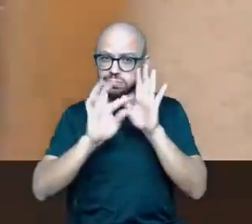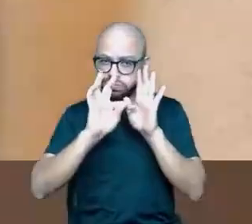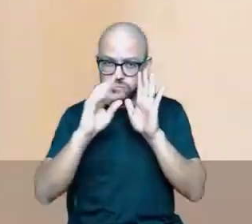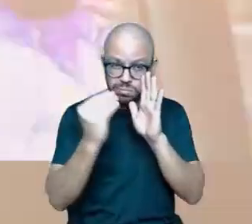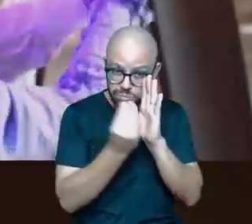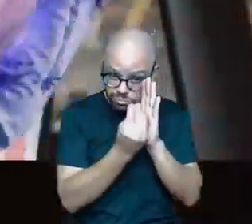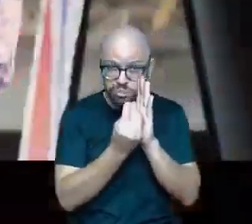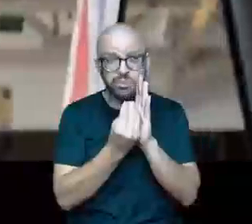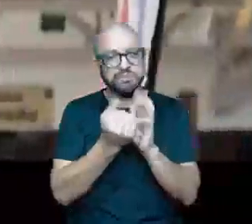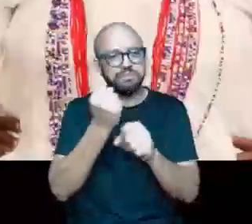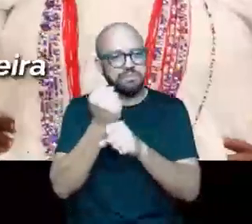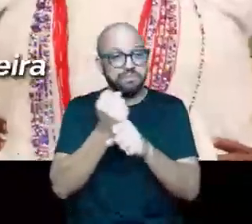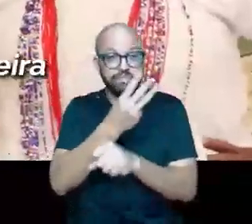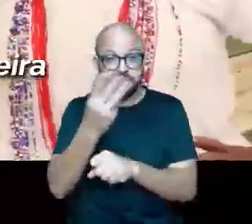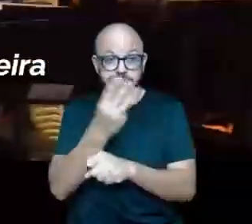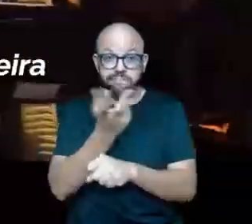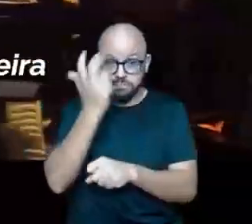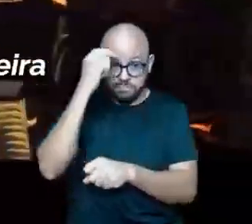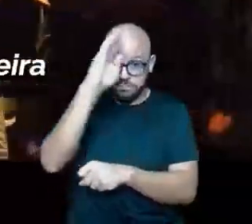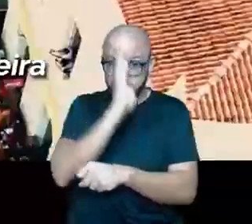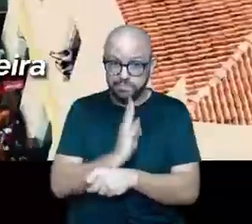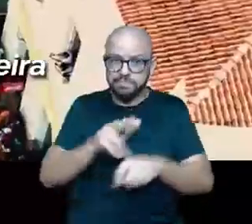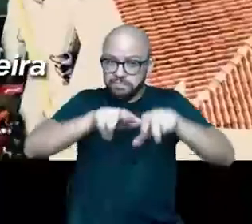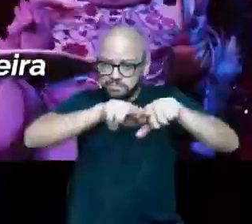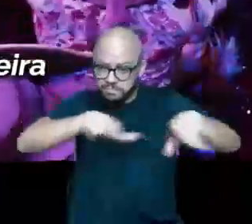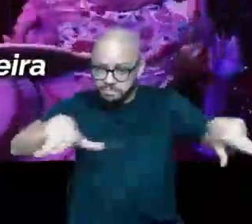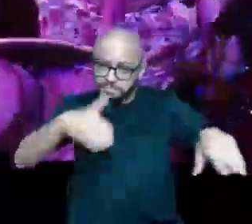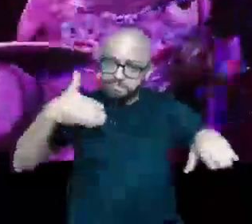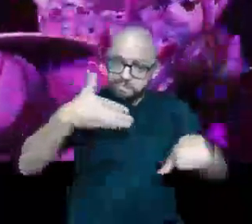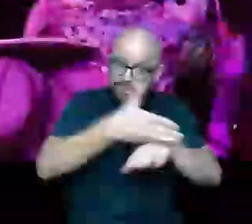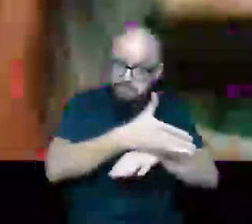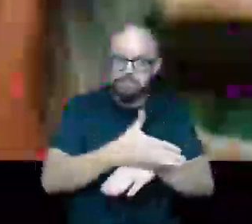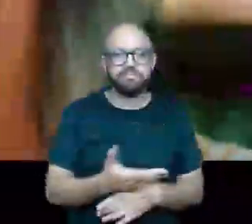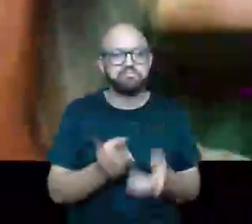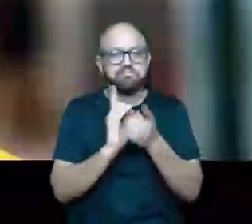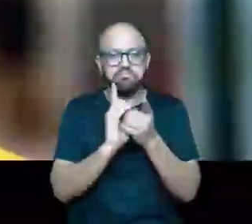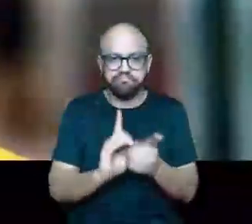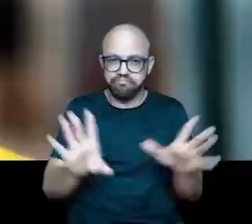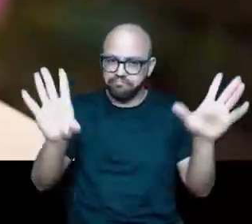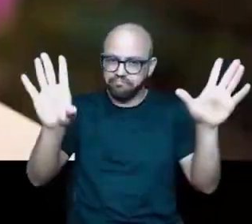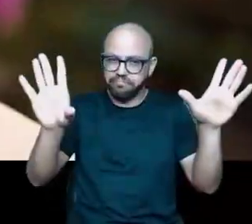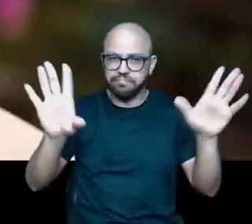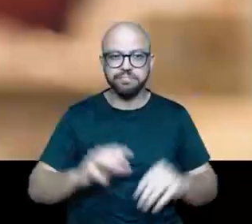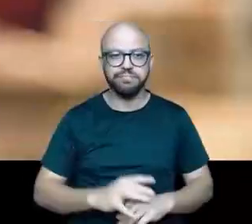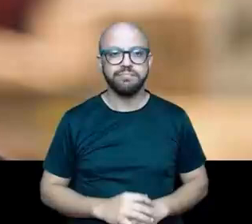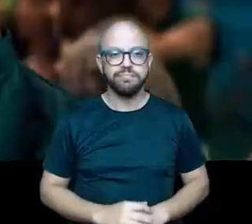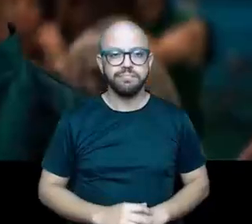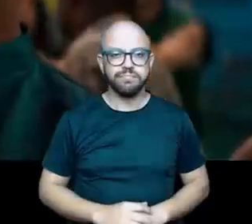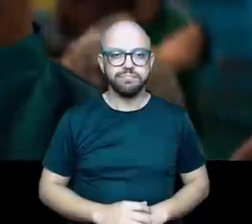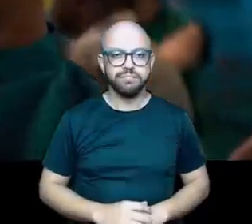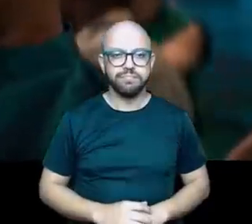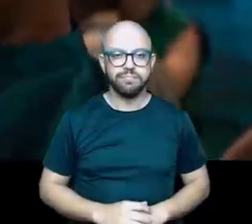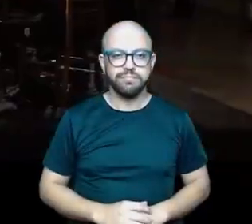vidas. Lei Rouanet, há 33 anos tornando a cultura brasileira mais plural, acessível e